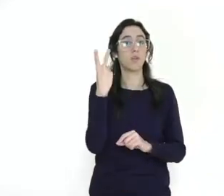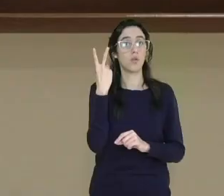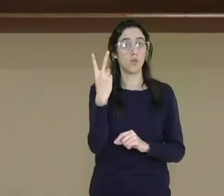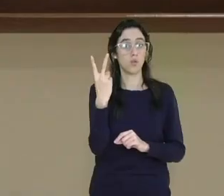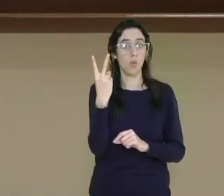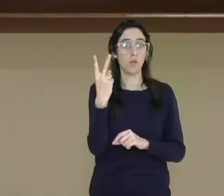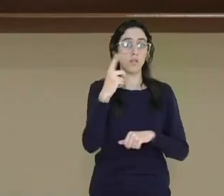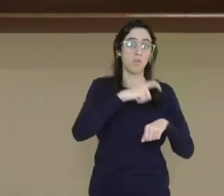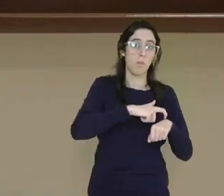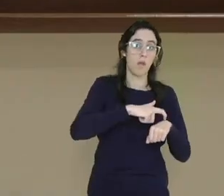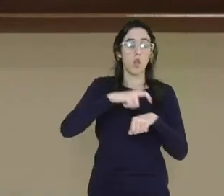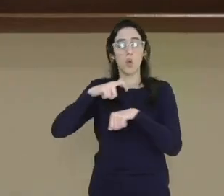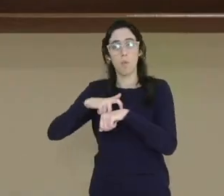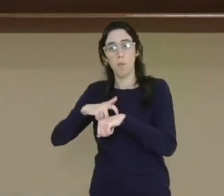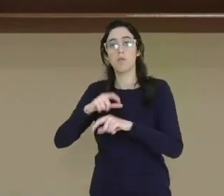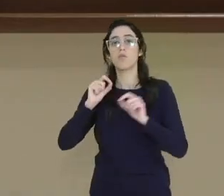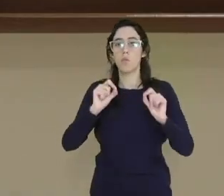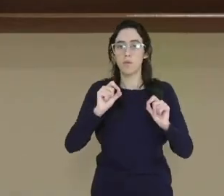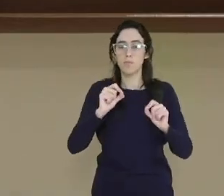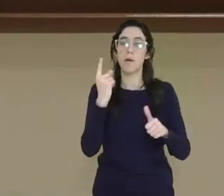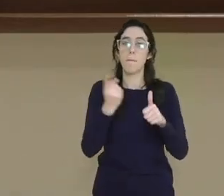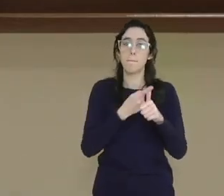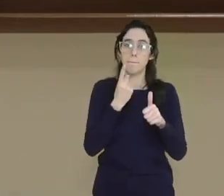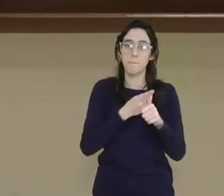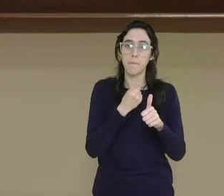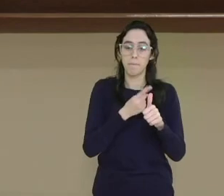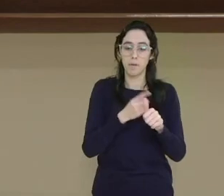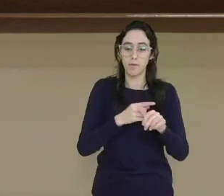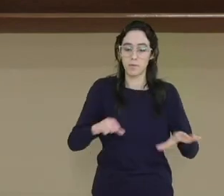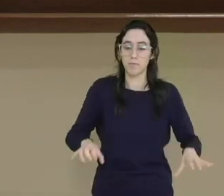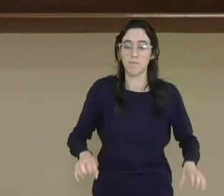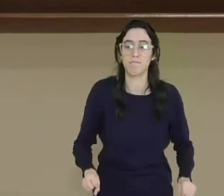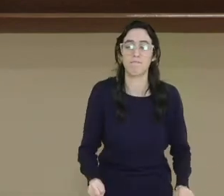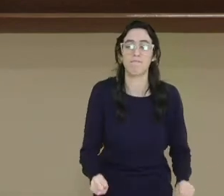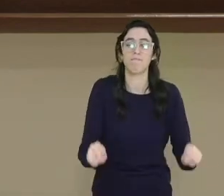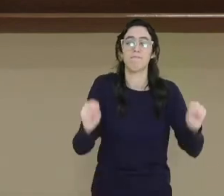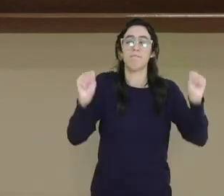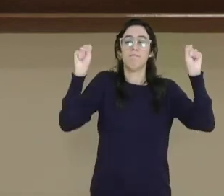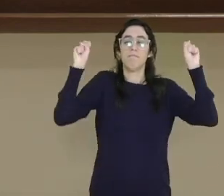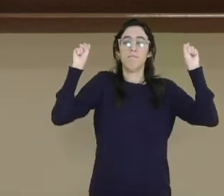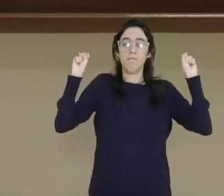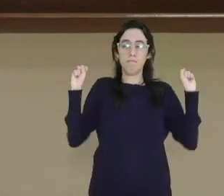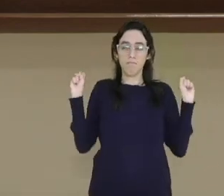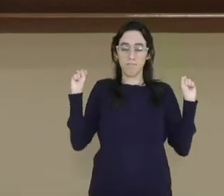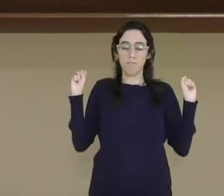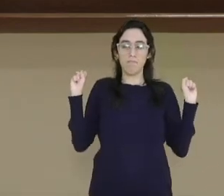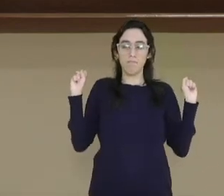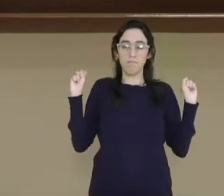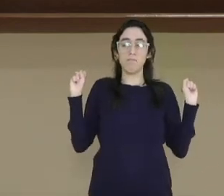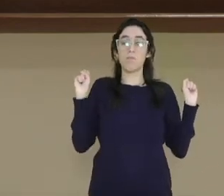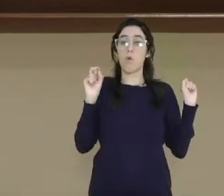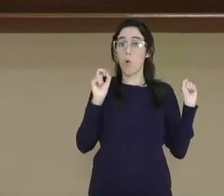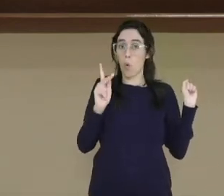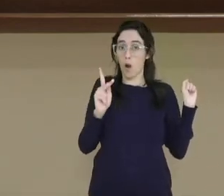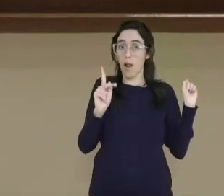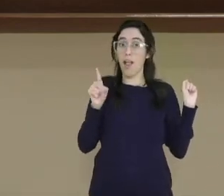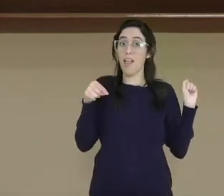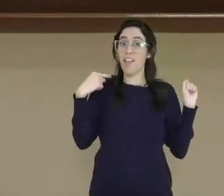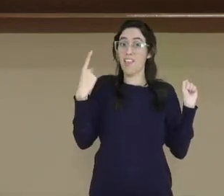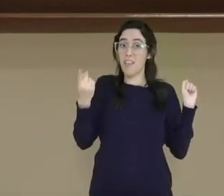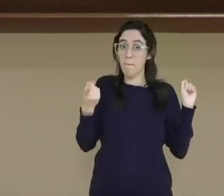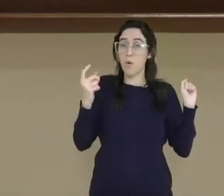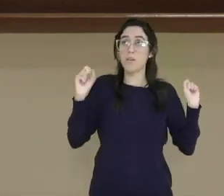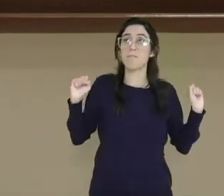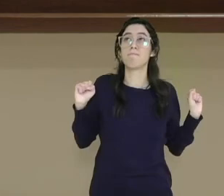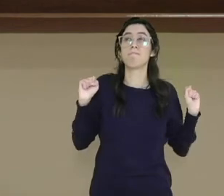tá? Primeiro ele vai carregar o peso até a altura do ombro e depois a partir